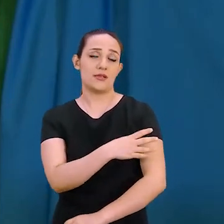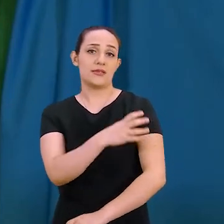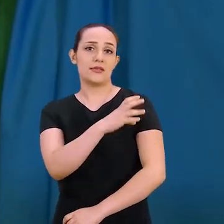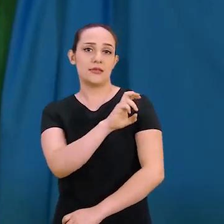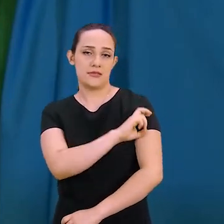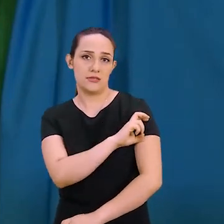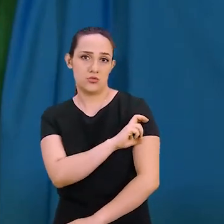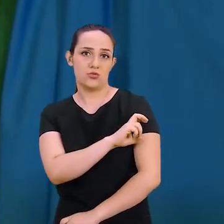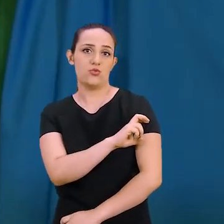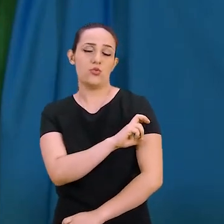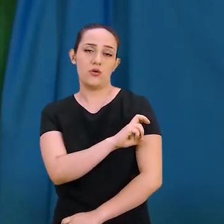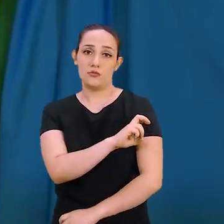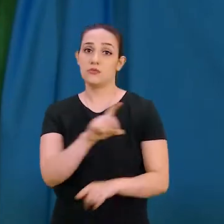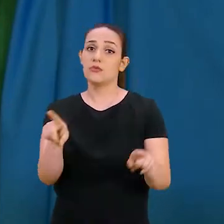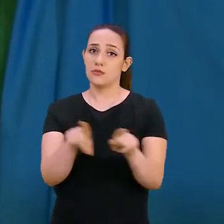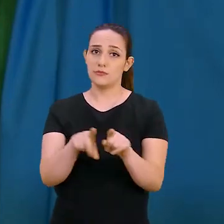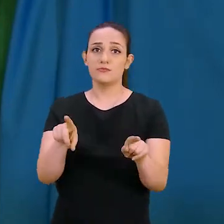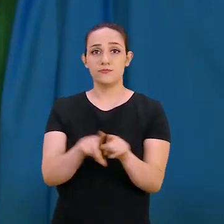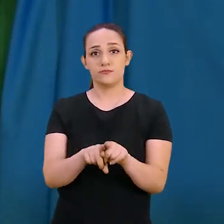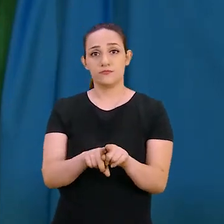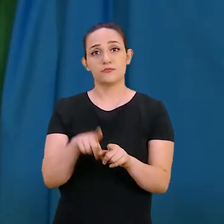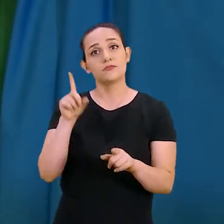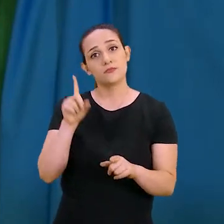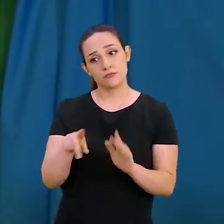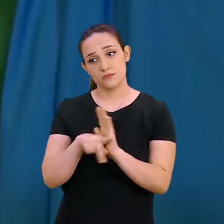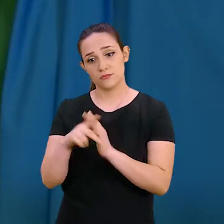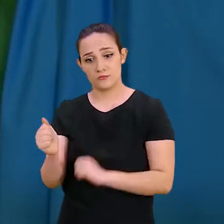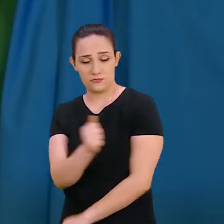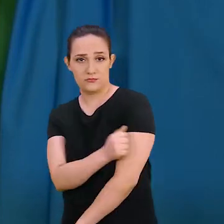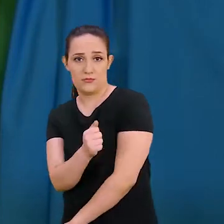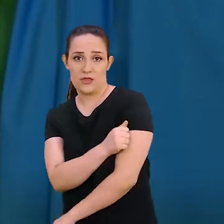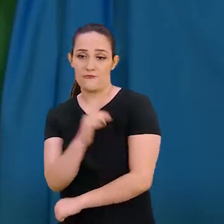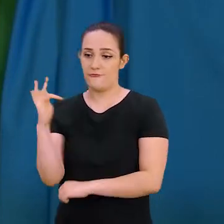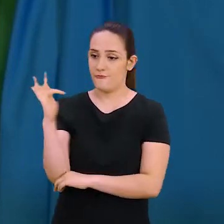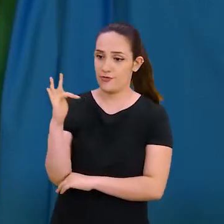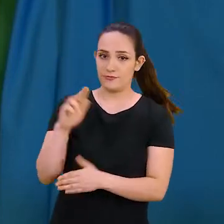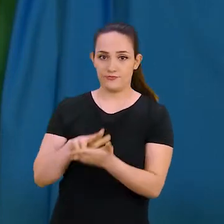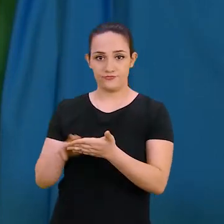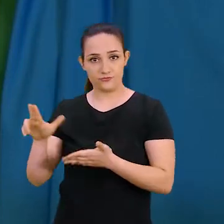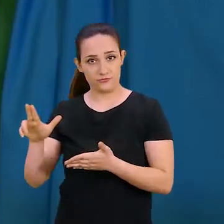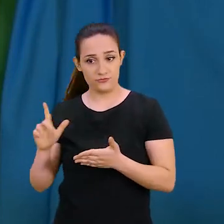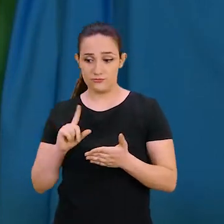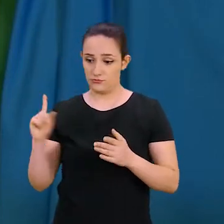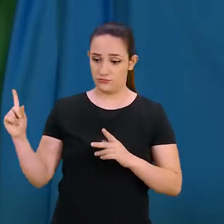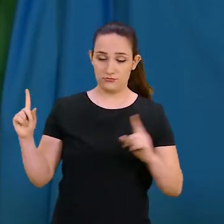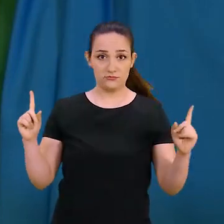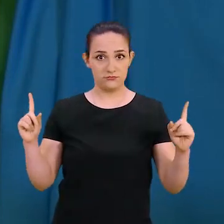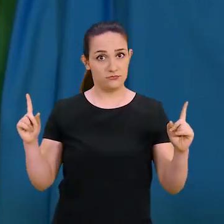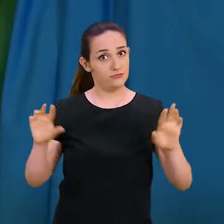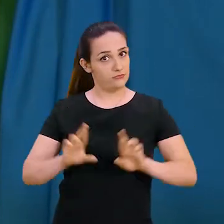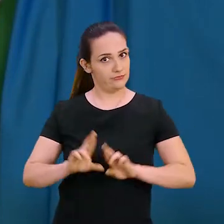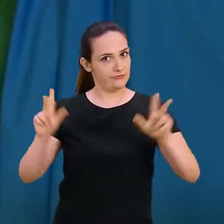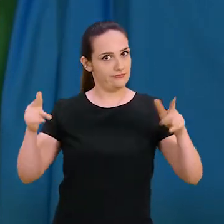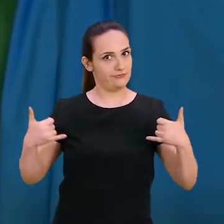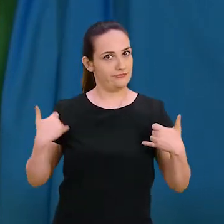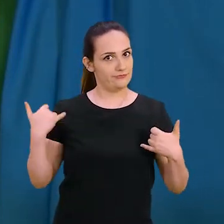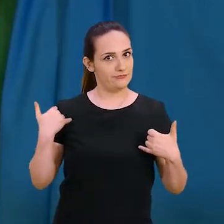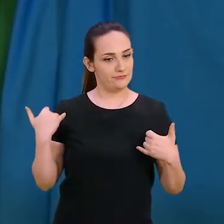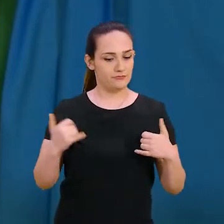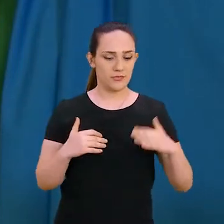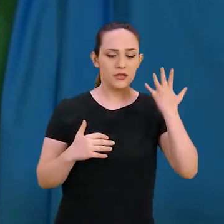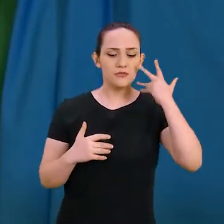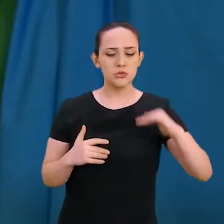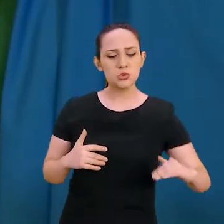primário, e também com os alunos das universidades. Então, ele pega 2 pontos bem distintos, desde os